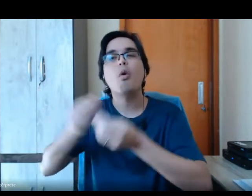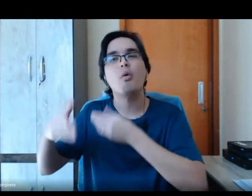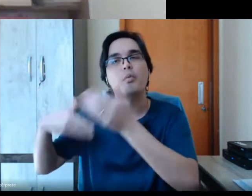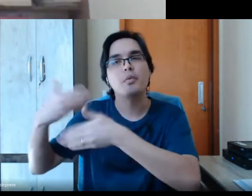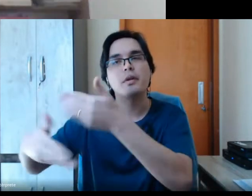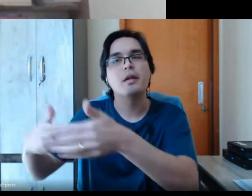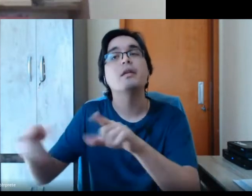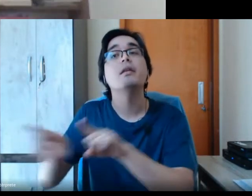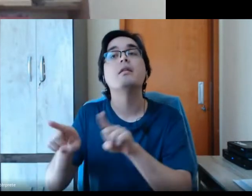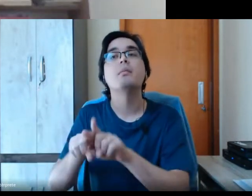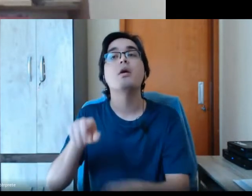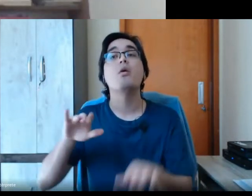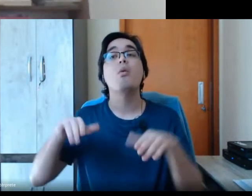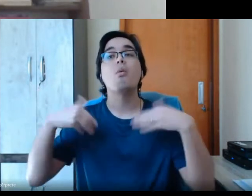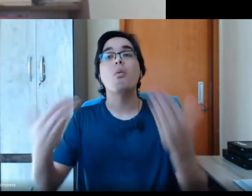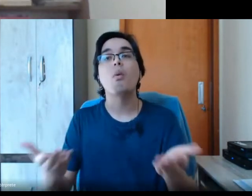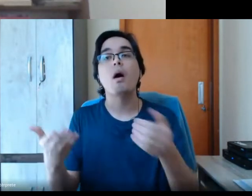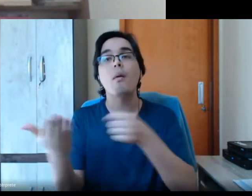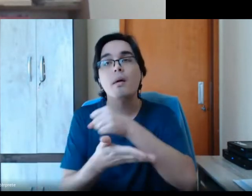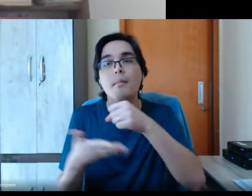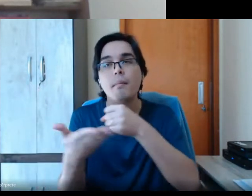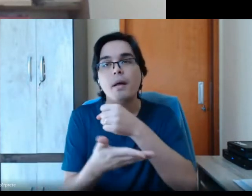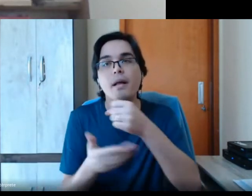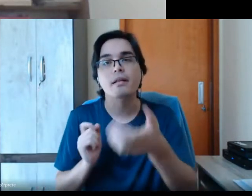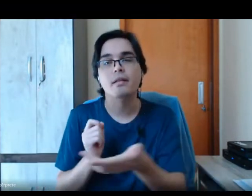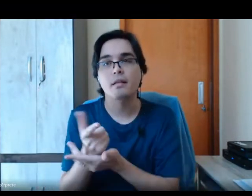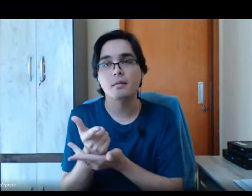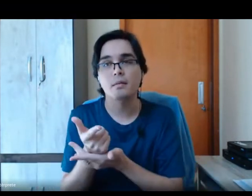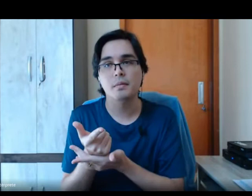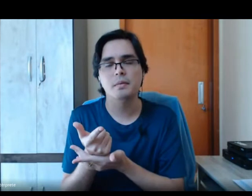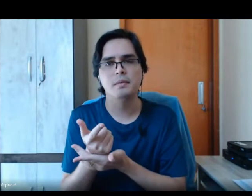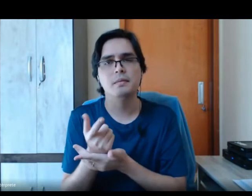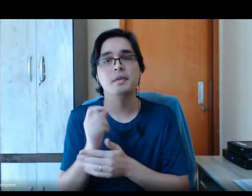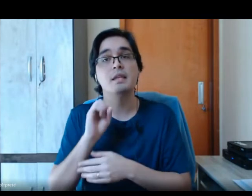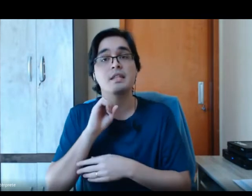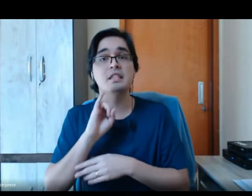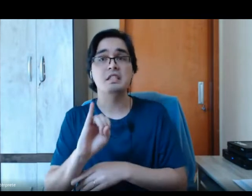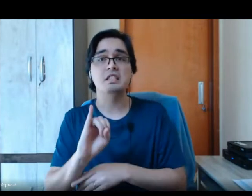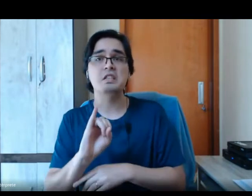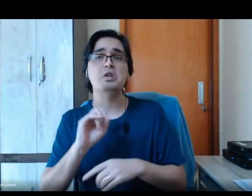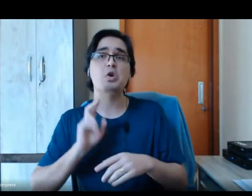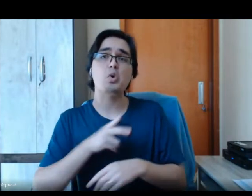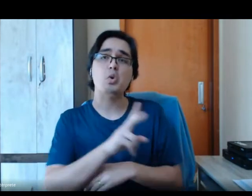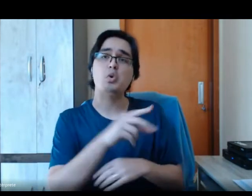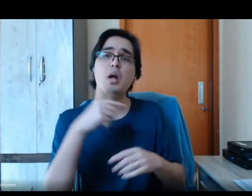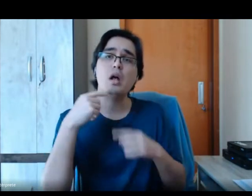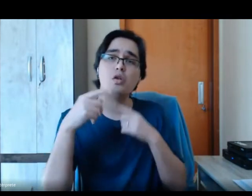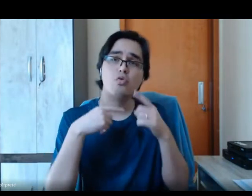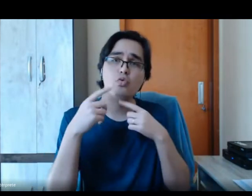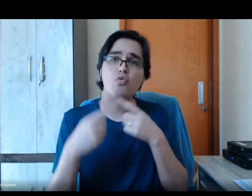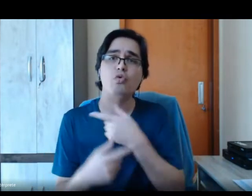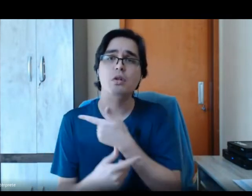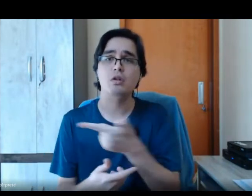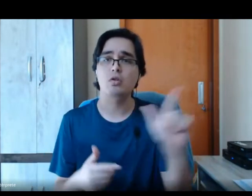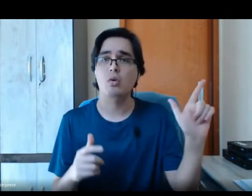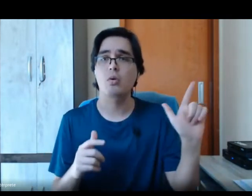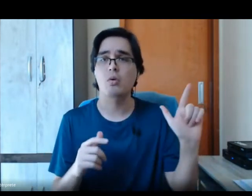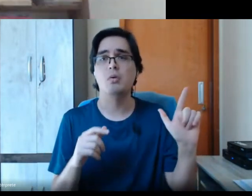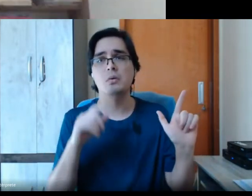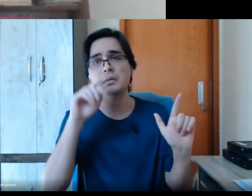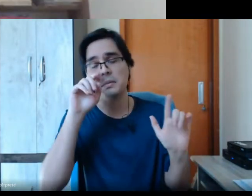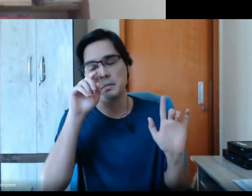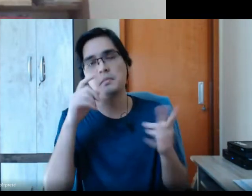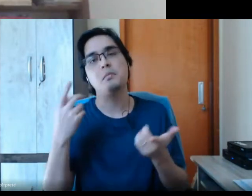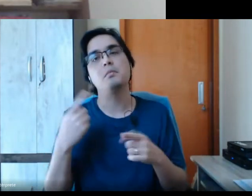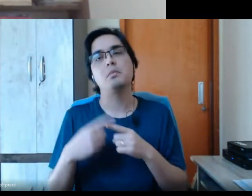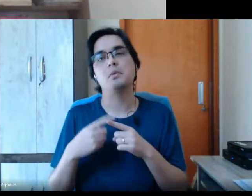Acho que eu estava inscrito antes, desculpa quem anunciou, Osmar. É, fui eu, a Flávia, porque ele tinha se inscrito lá em cima. Ah, lá